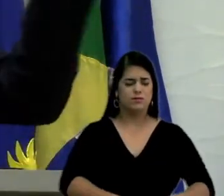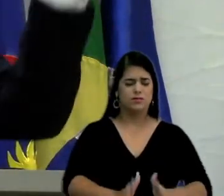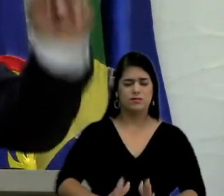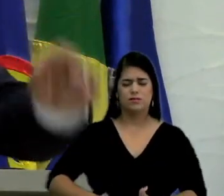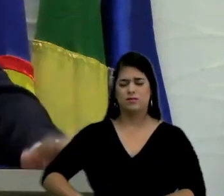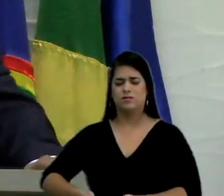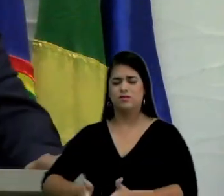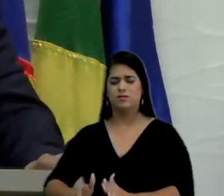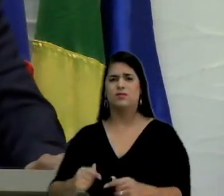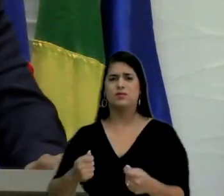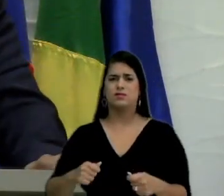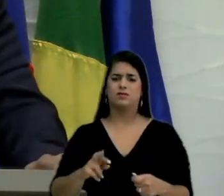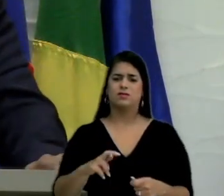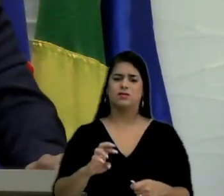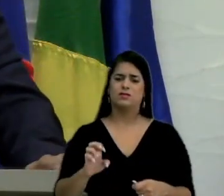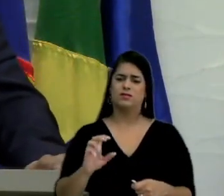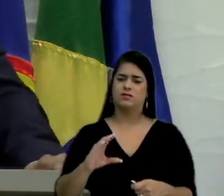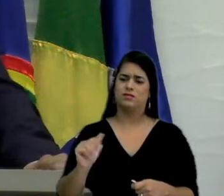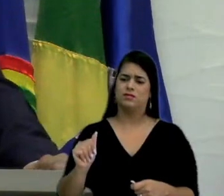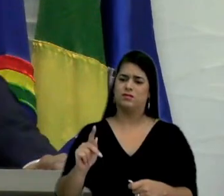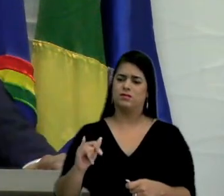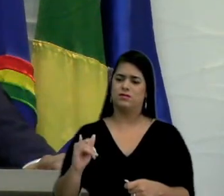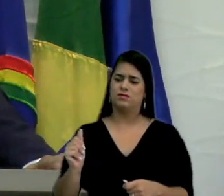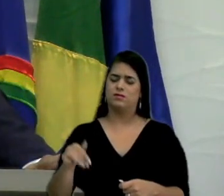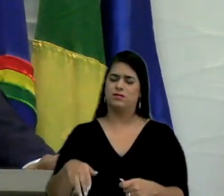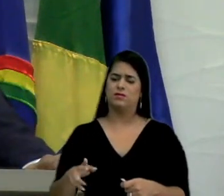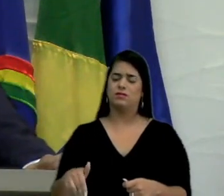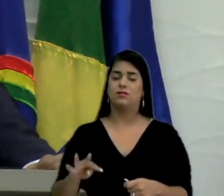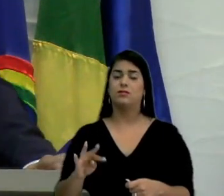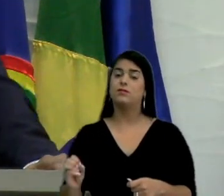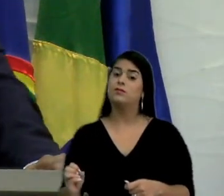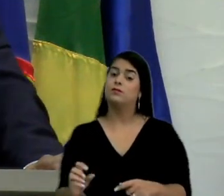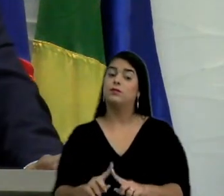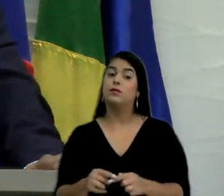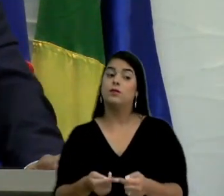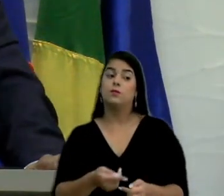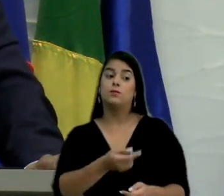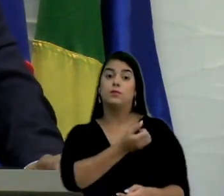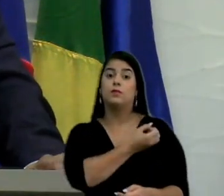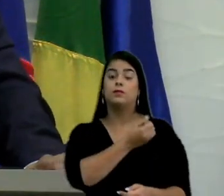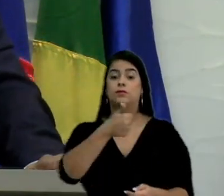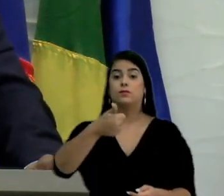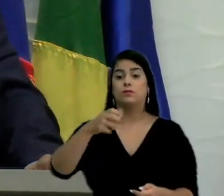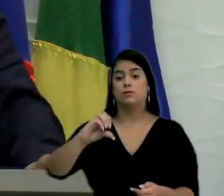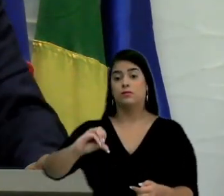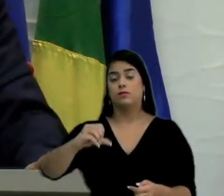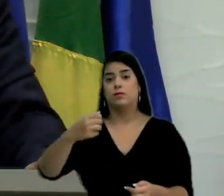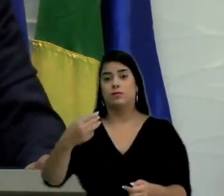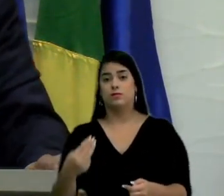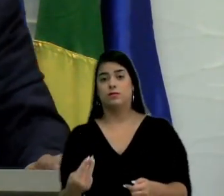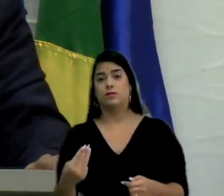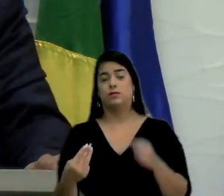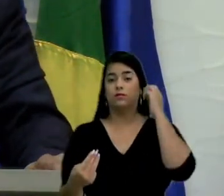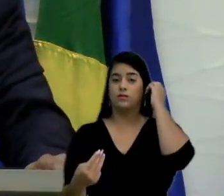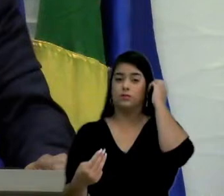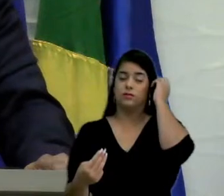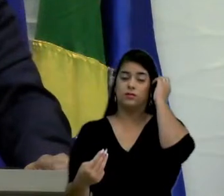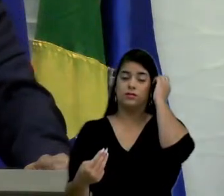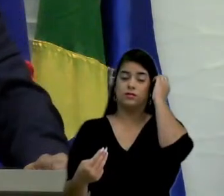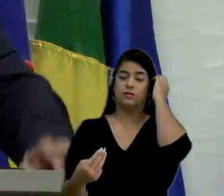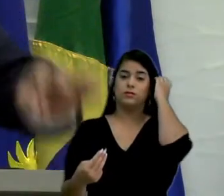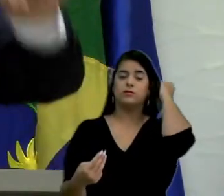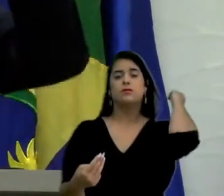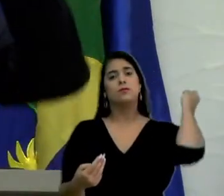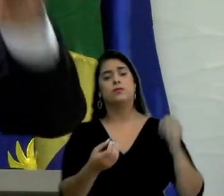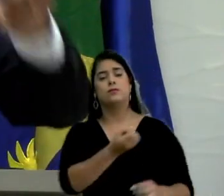a 193 fo piada se eu não me engano já a segunda vez dentro de um ano e essa